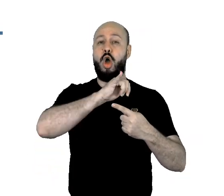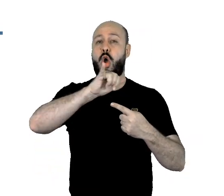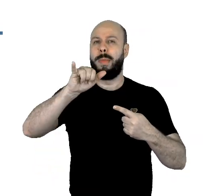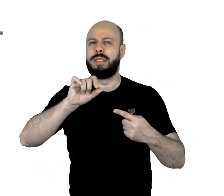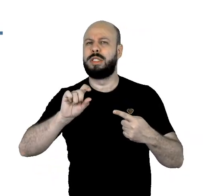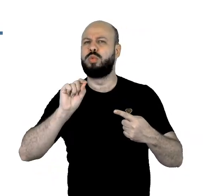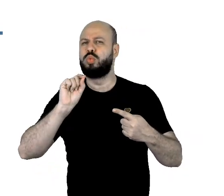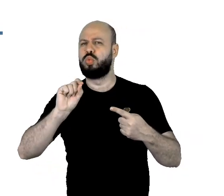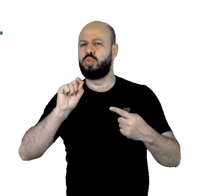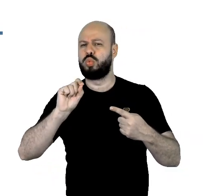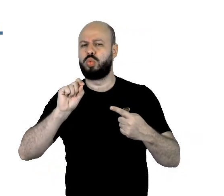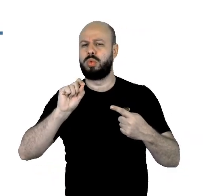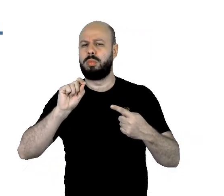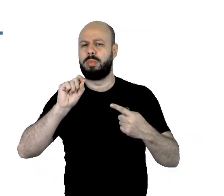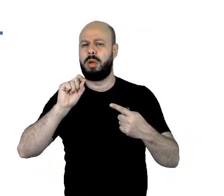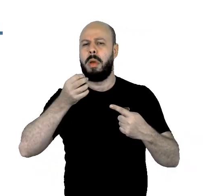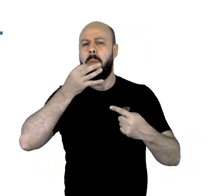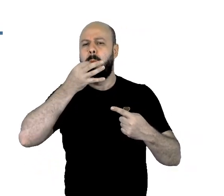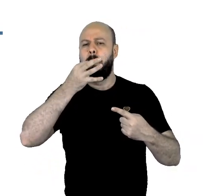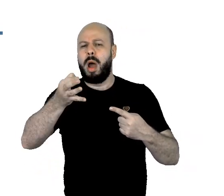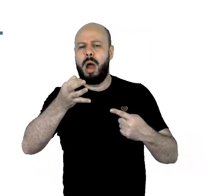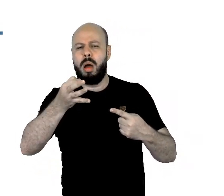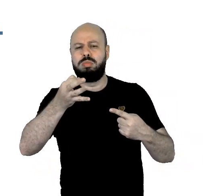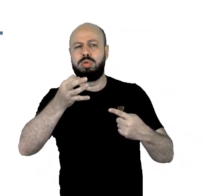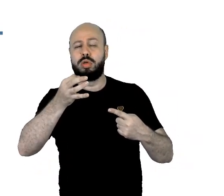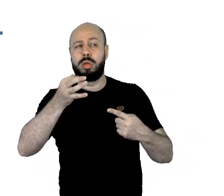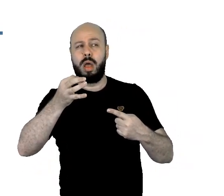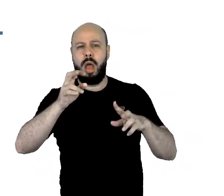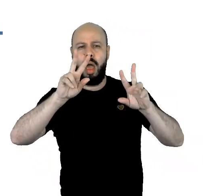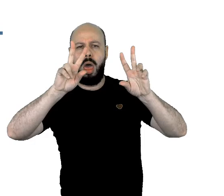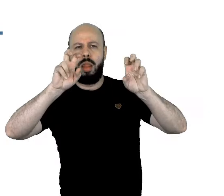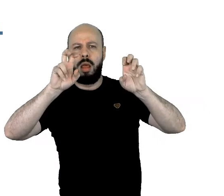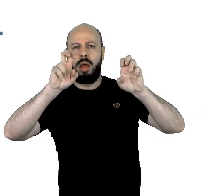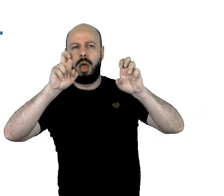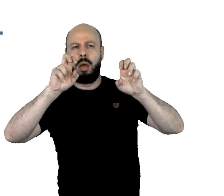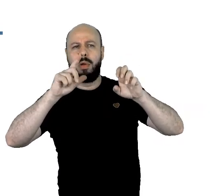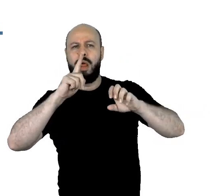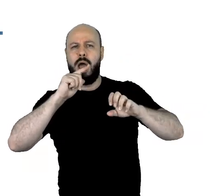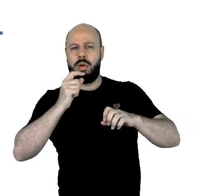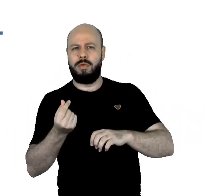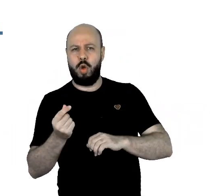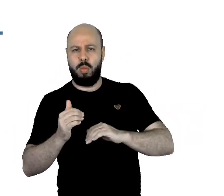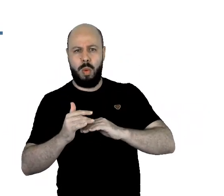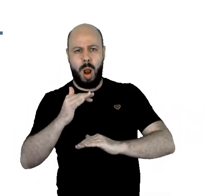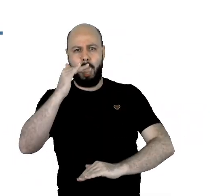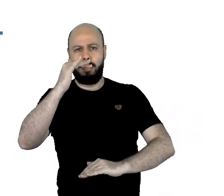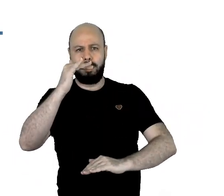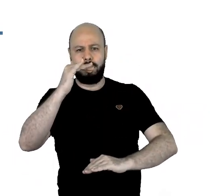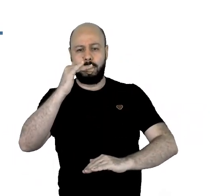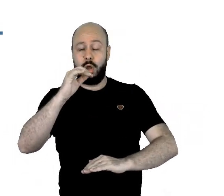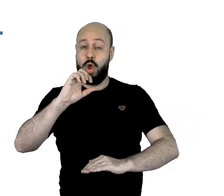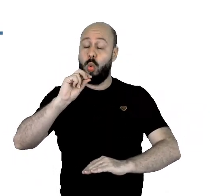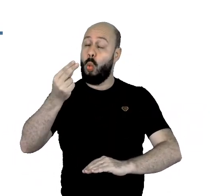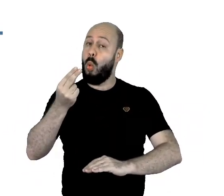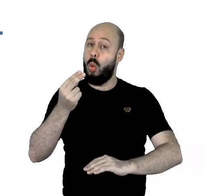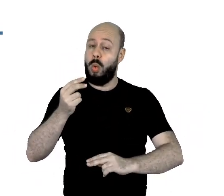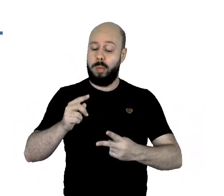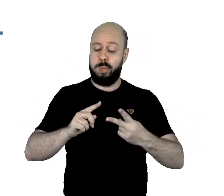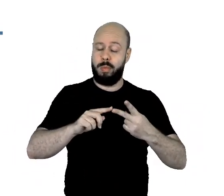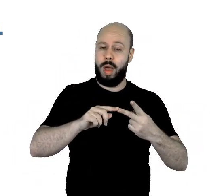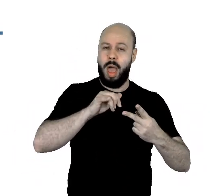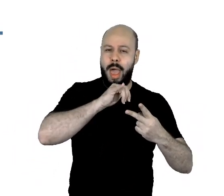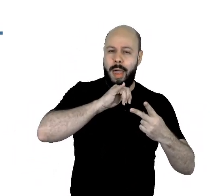notícia é opinar sobre o aumento da conta de água ou